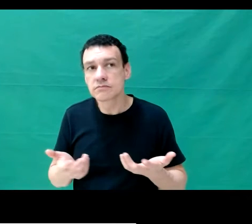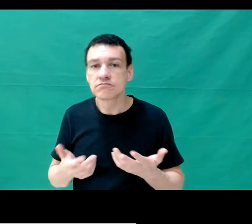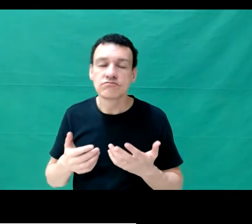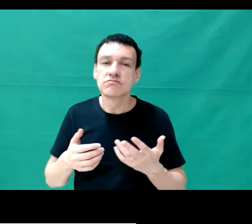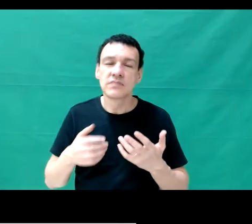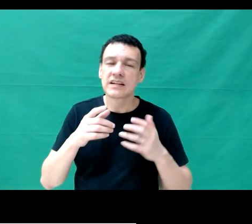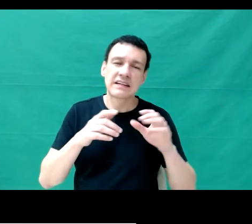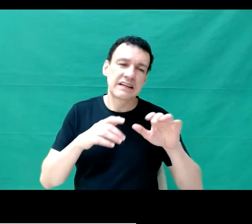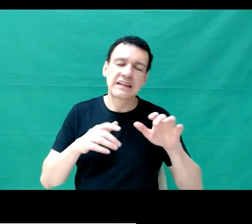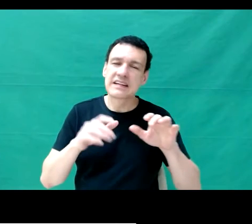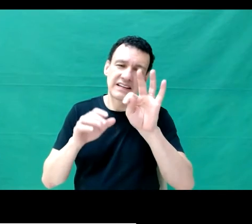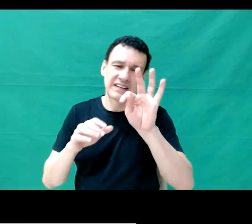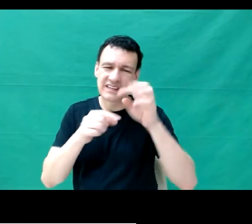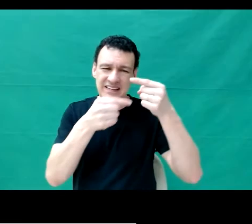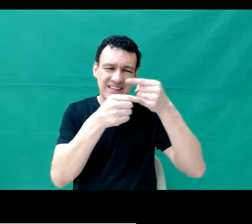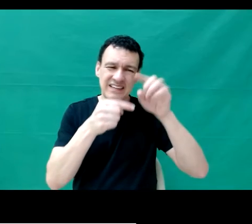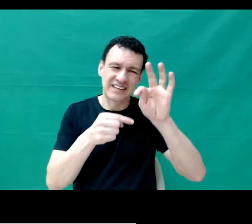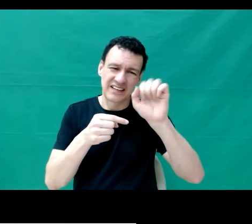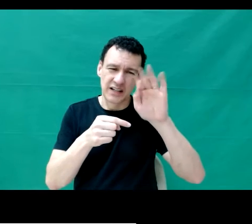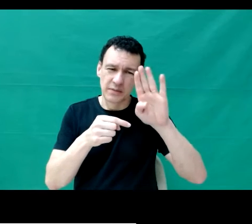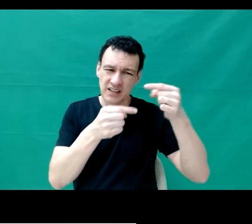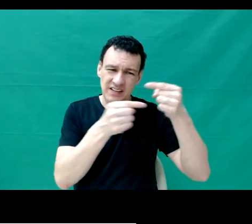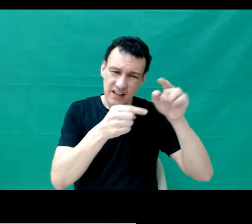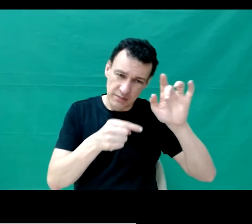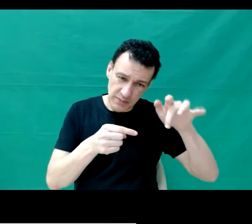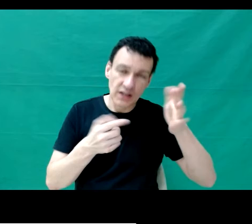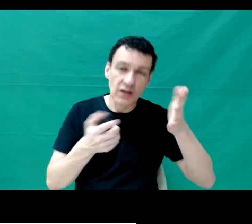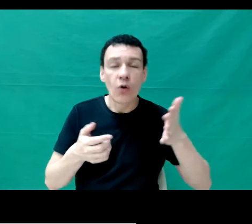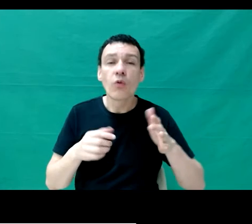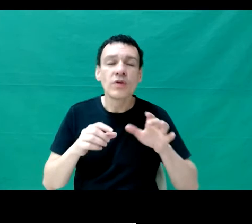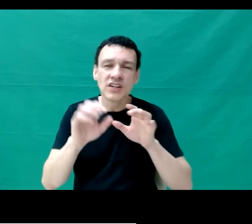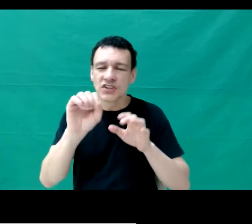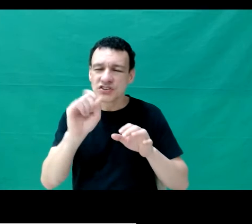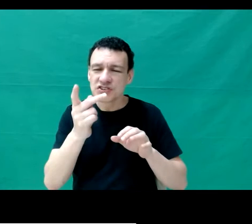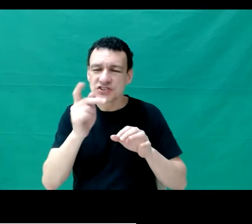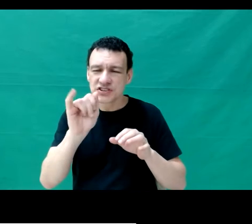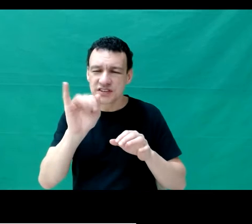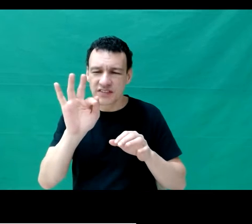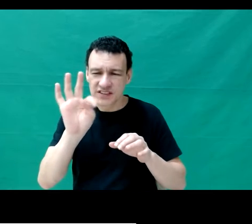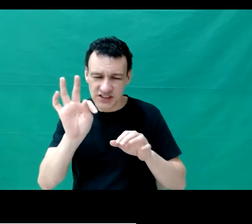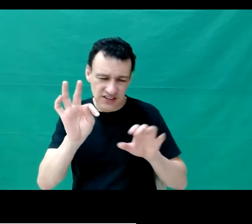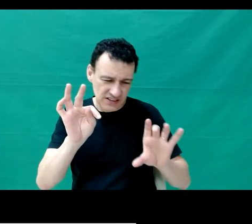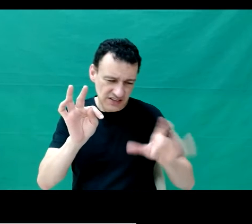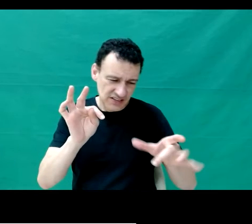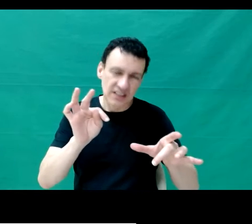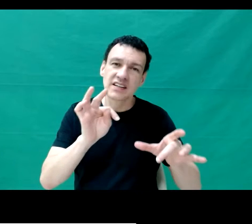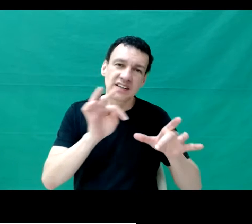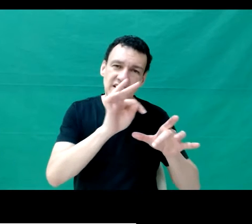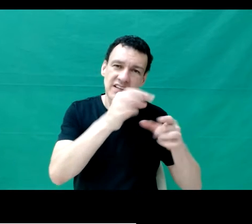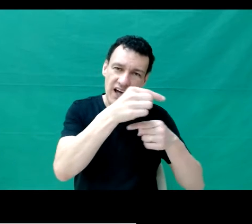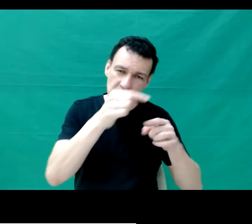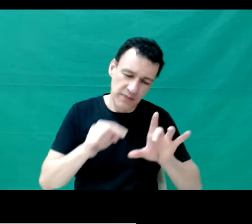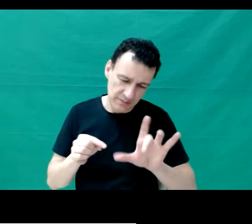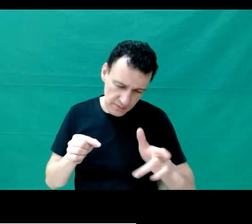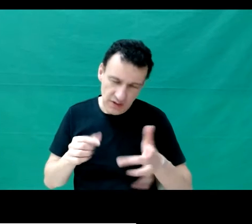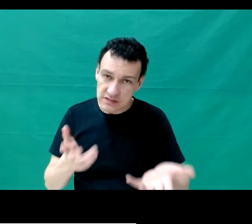tab, shift tab, com o leitor de tela rodando, né, para ver se o foco fica travado em algum lugar. Ela